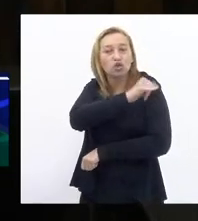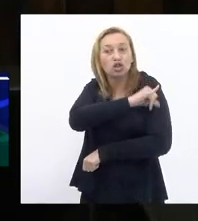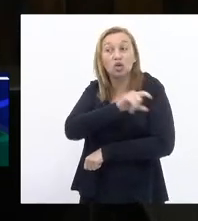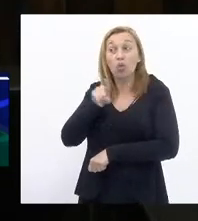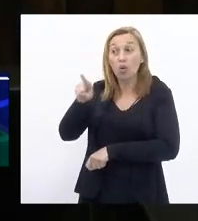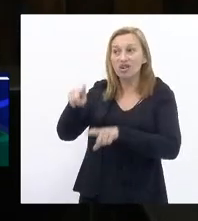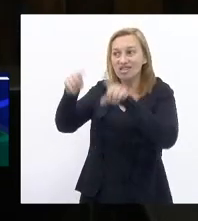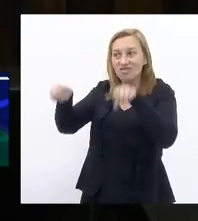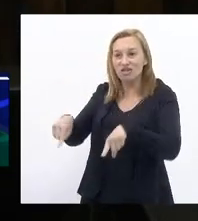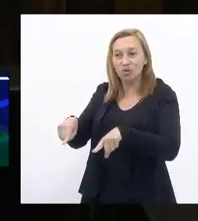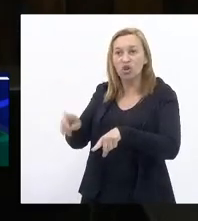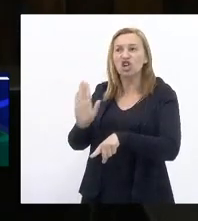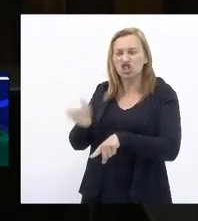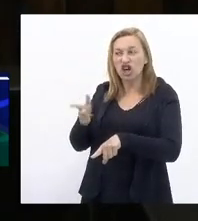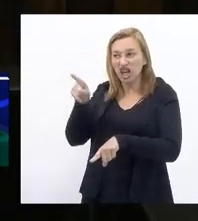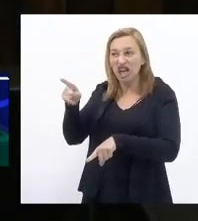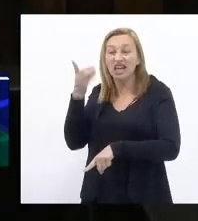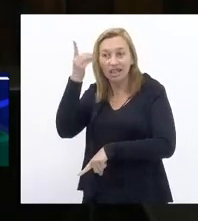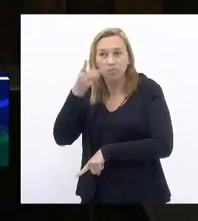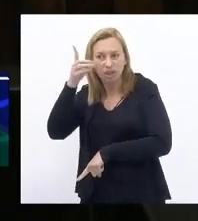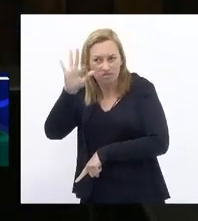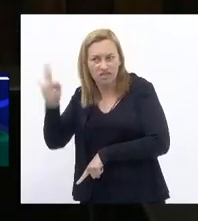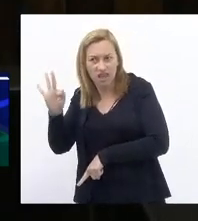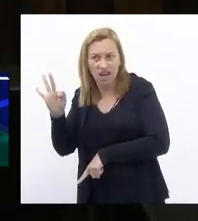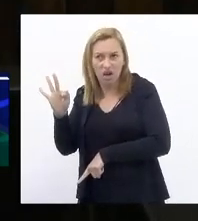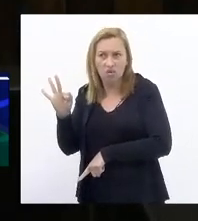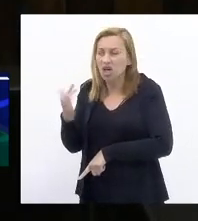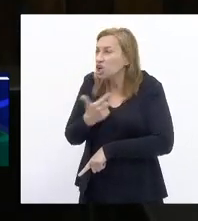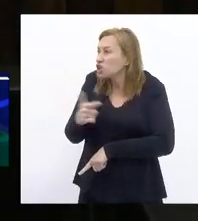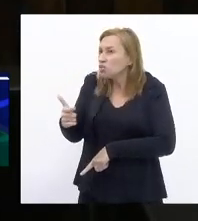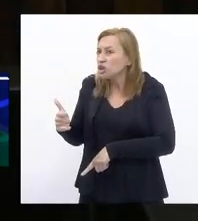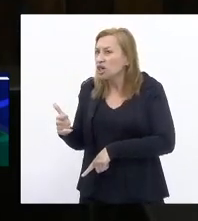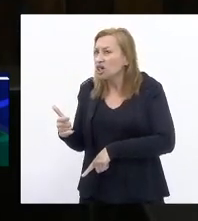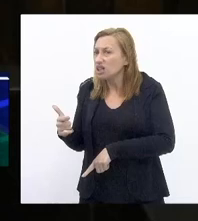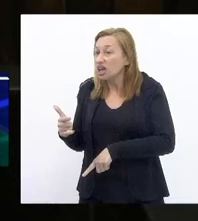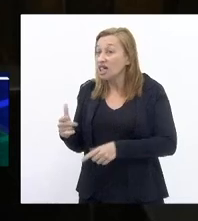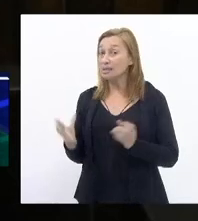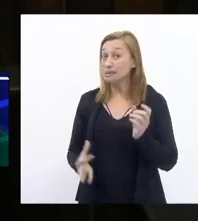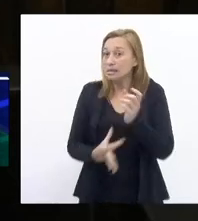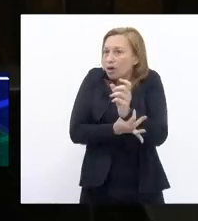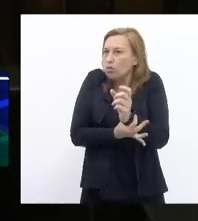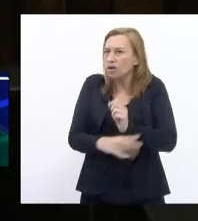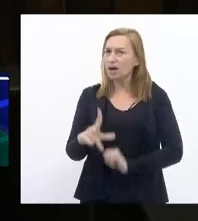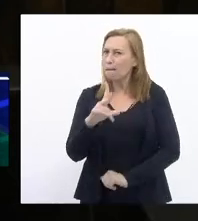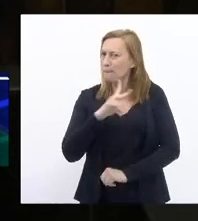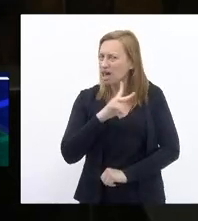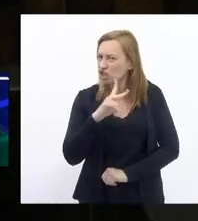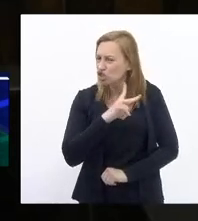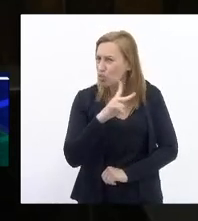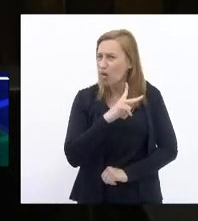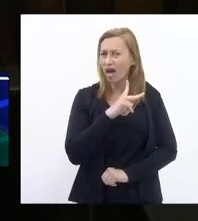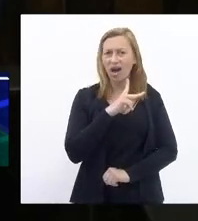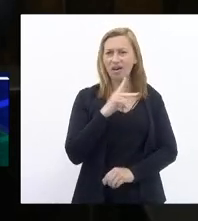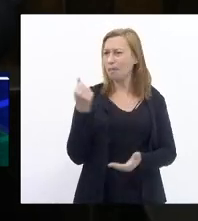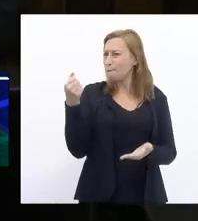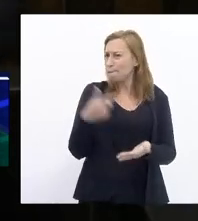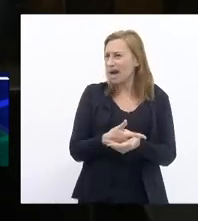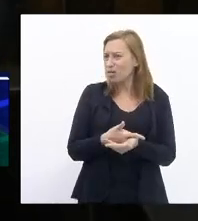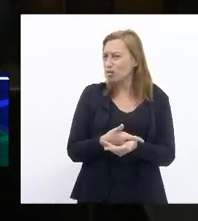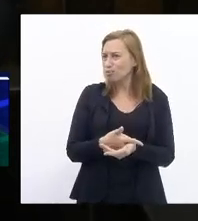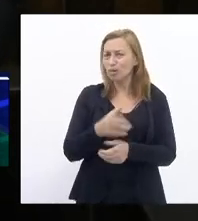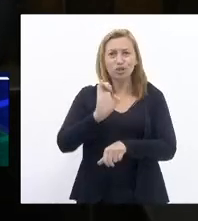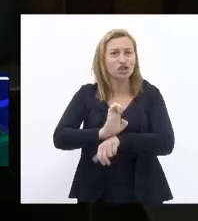esses servidores? Já que ele é deputado federal, ele não tem que ter segurança do governo